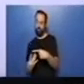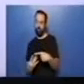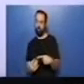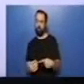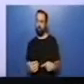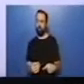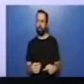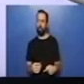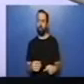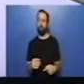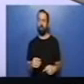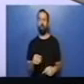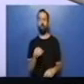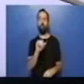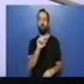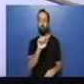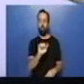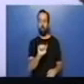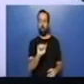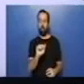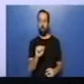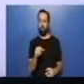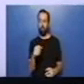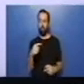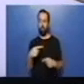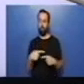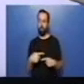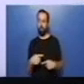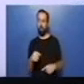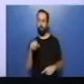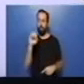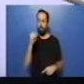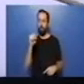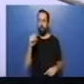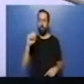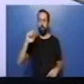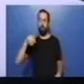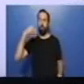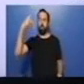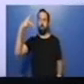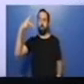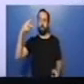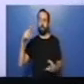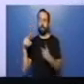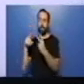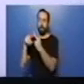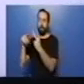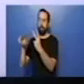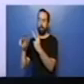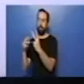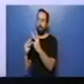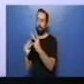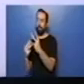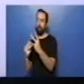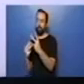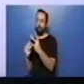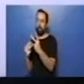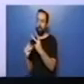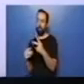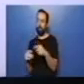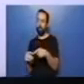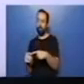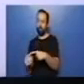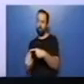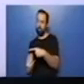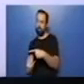64. Raiz de 3 sobre 4. Eu posso dividir o 64 pelo 4, que vai dar 16 raiz